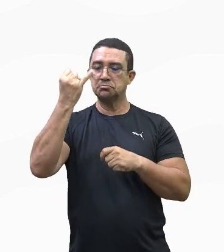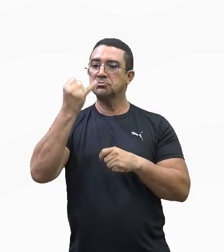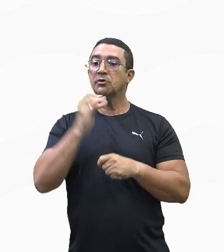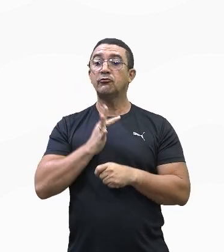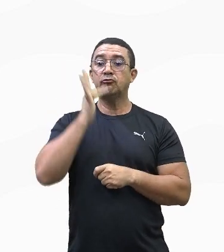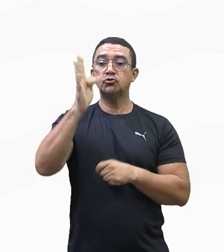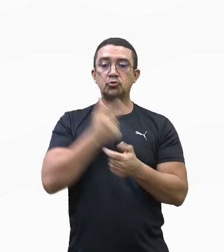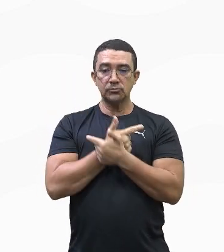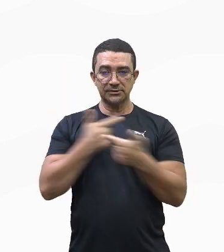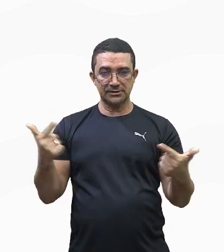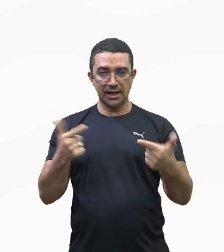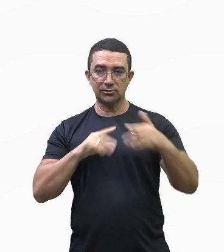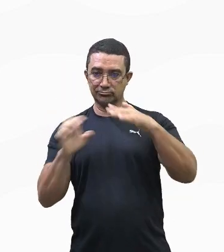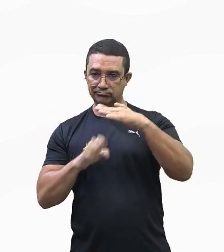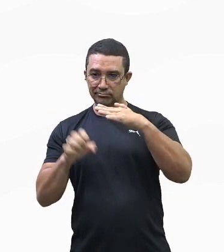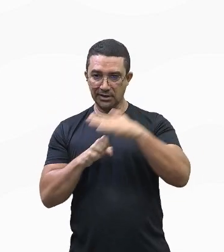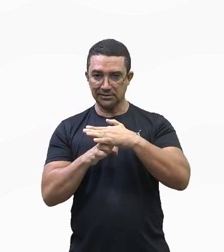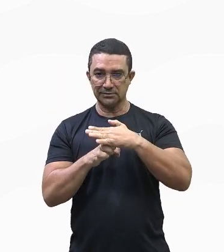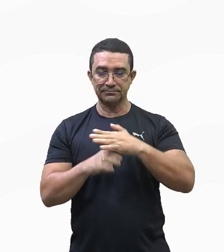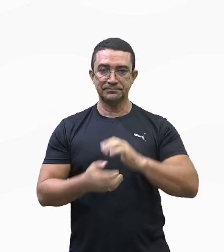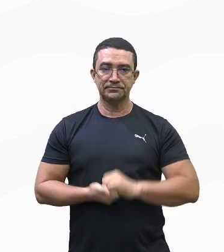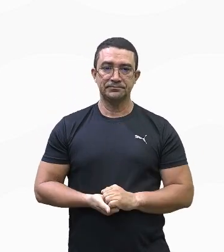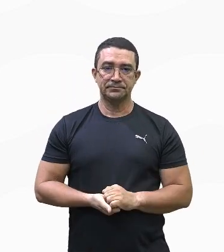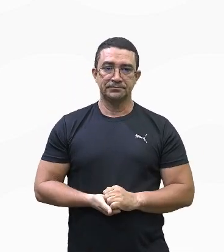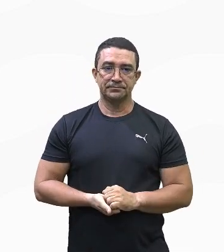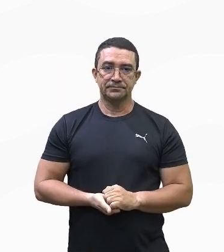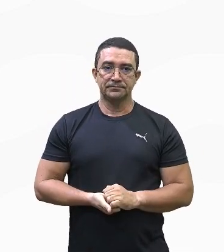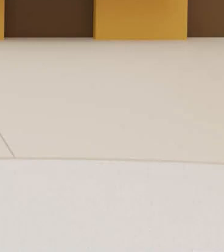sucesso do negócio.